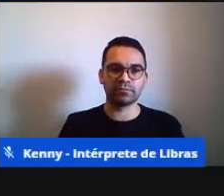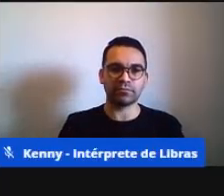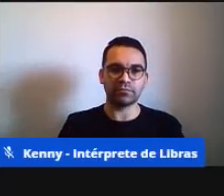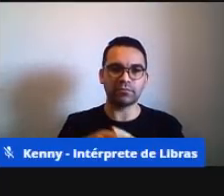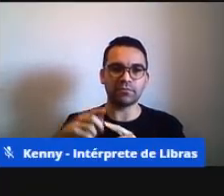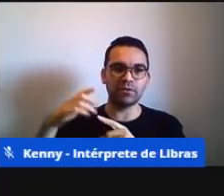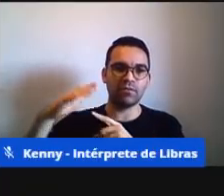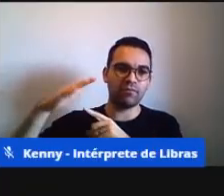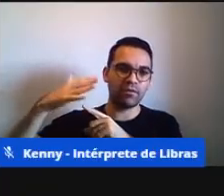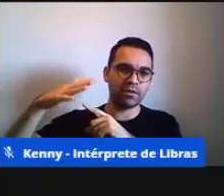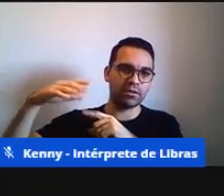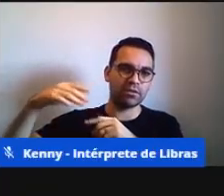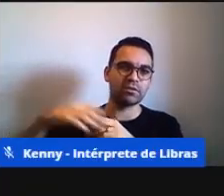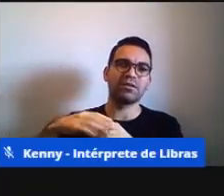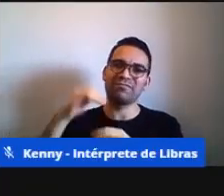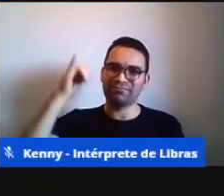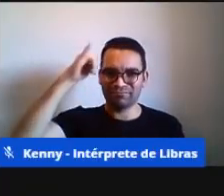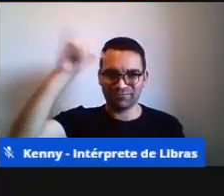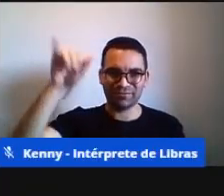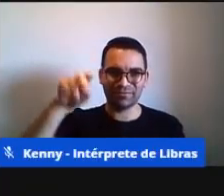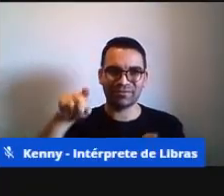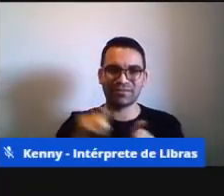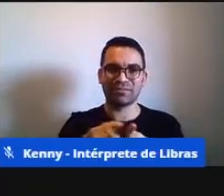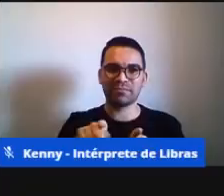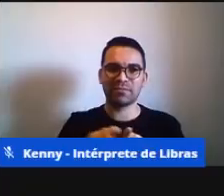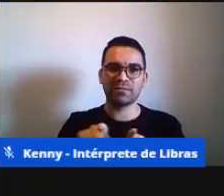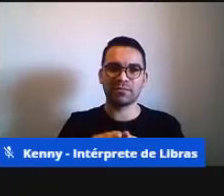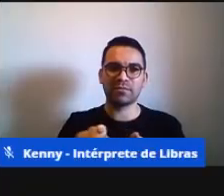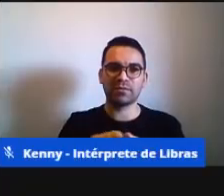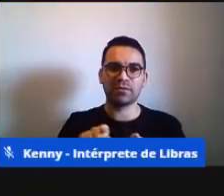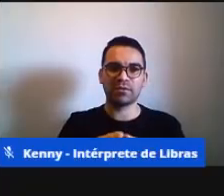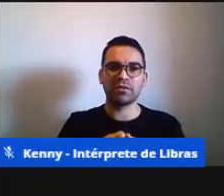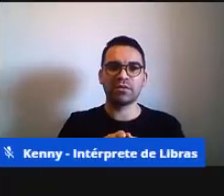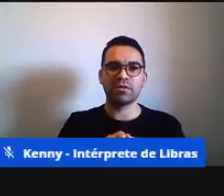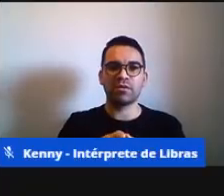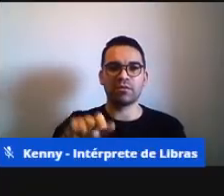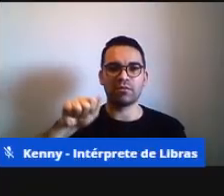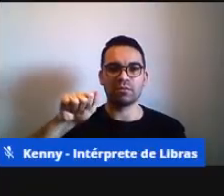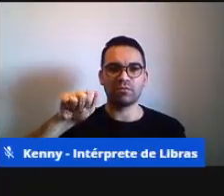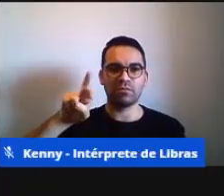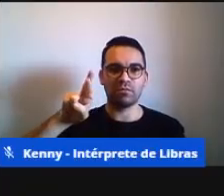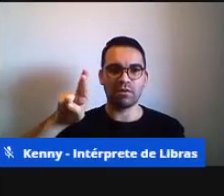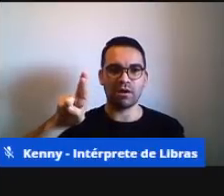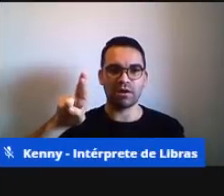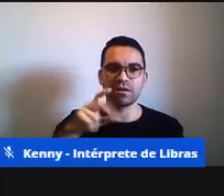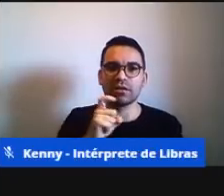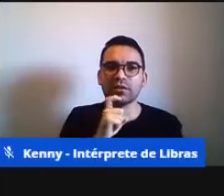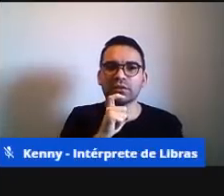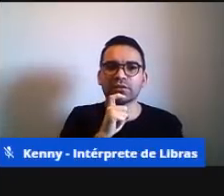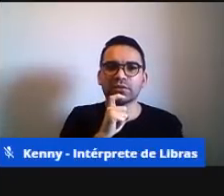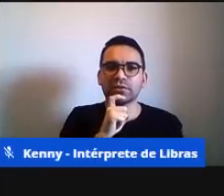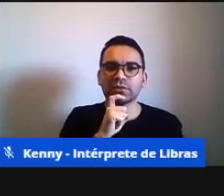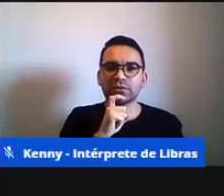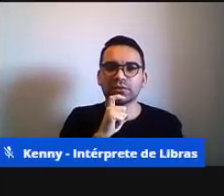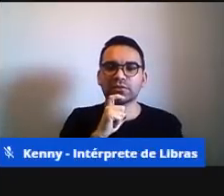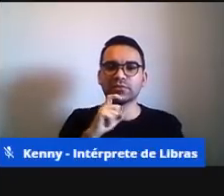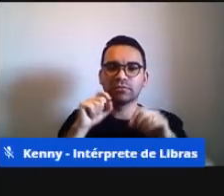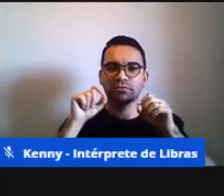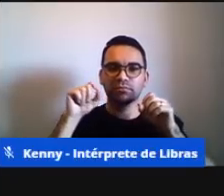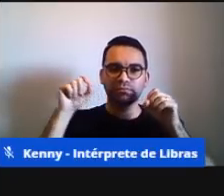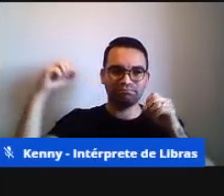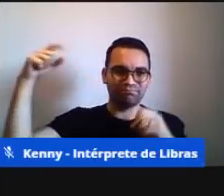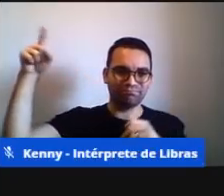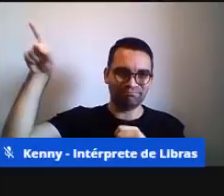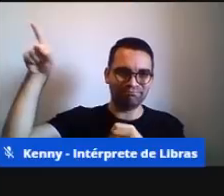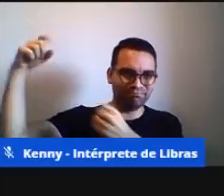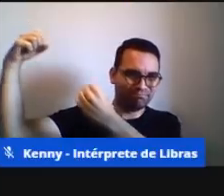evitados. E o ar-condicionado também. Por quê? O ar-condicionado, até essa imagem é bem legal, que dá para ver que o